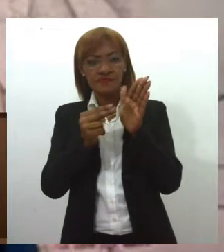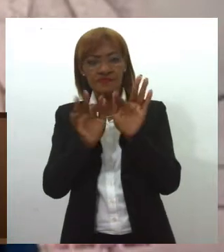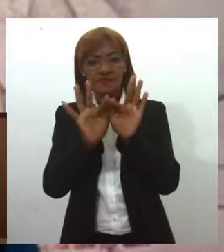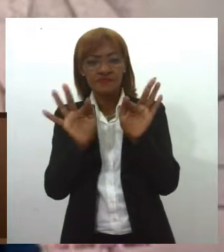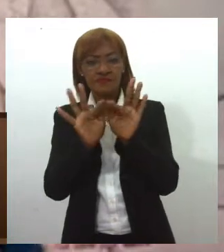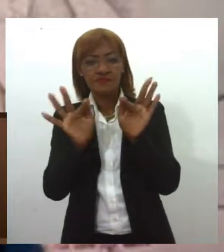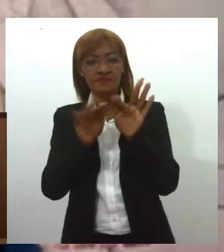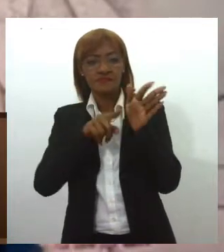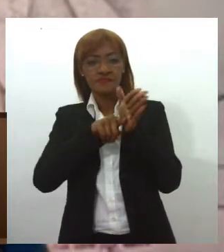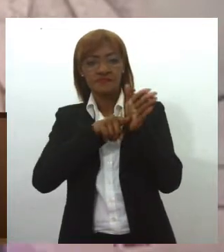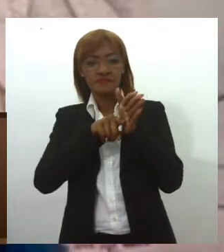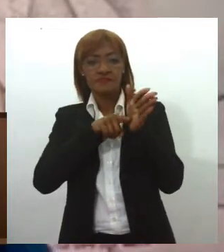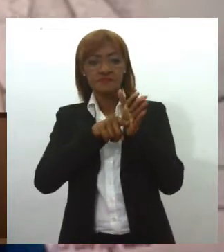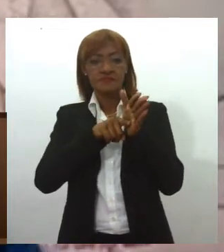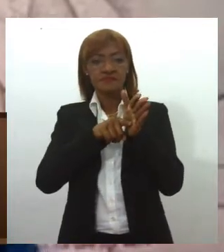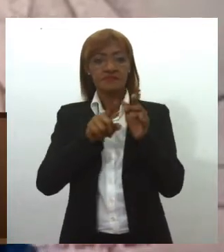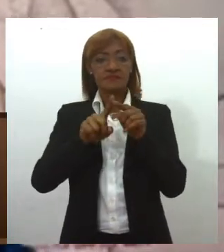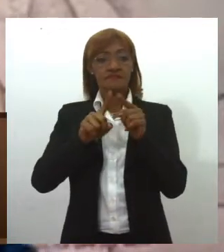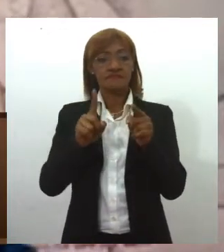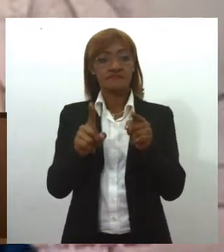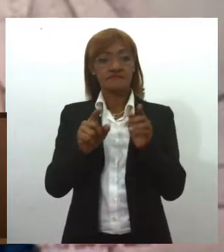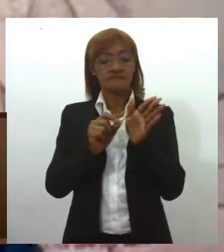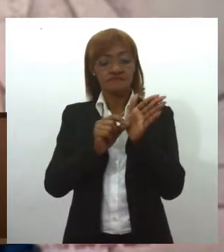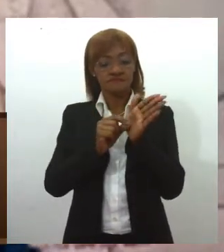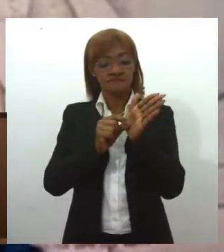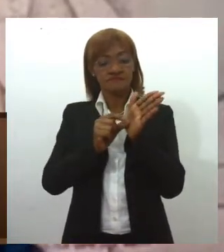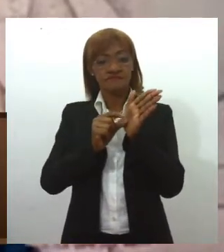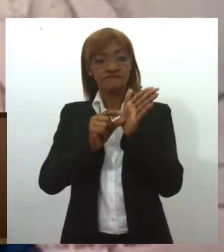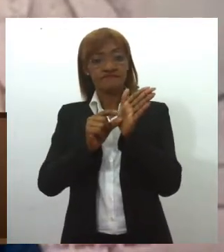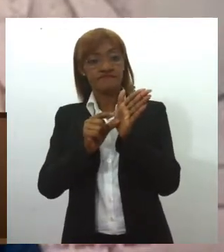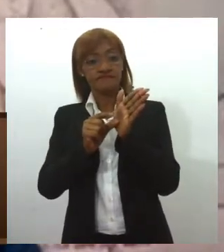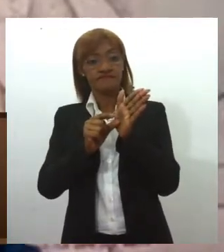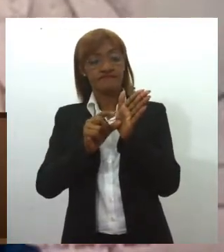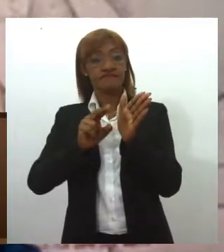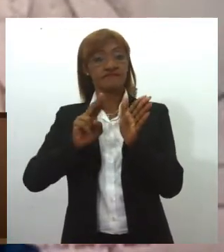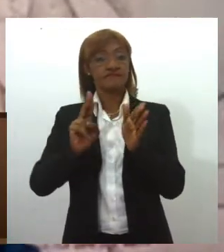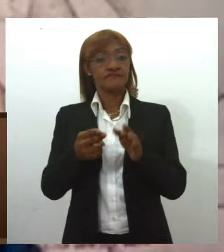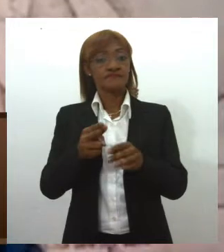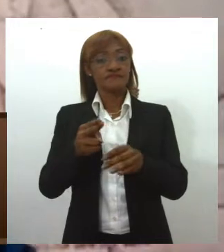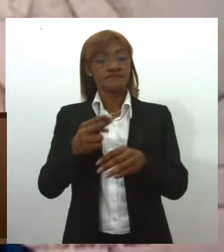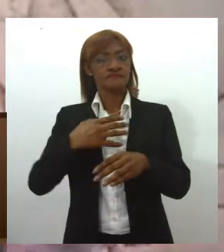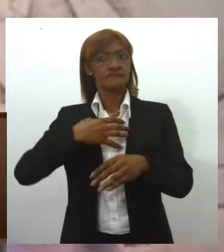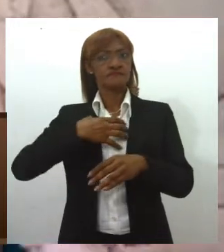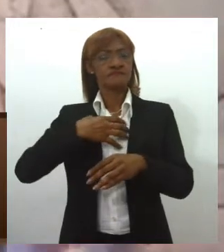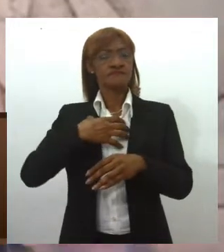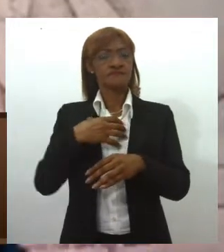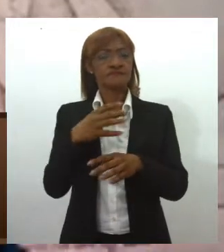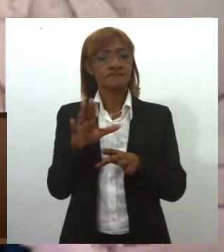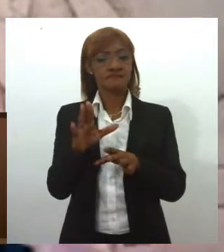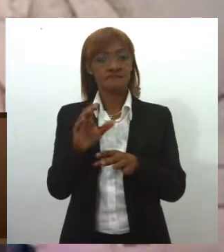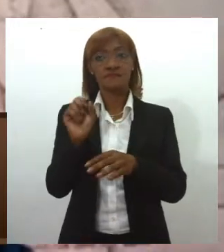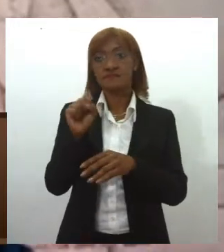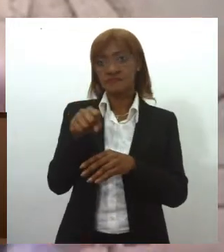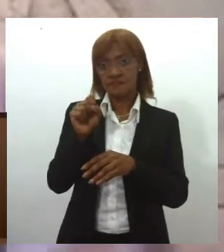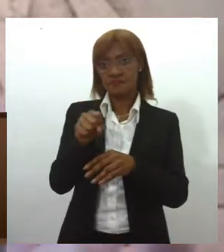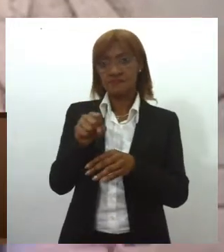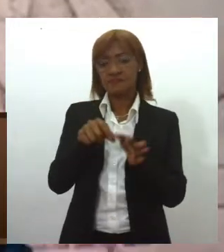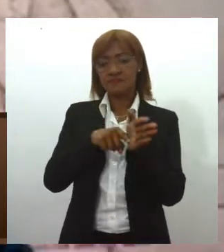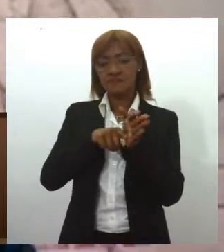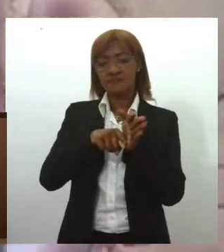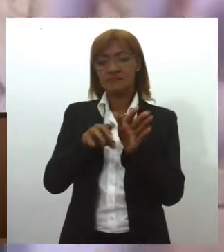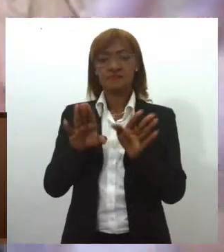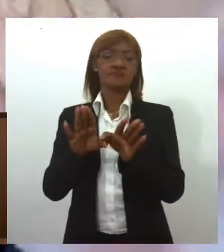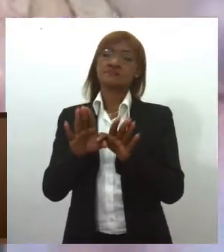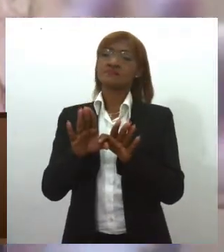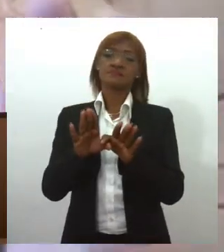se aquele tumor em algum momento se tornar mais agressivo ou o paciente desenvolver sintomas, aí sim a gente vai tratar. Então, normalmente são